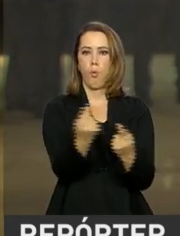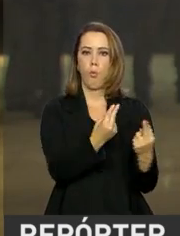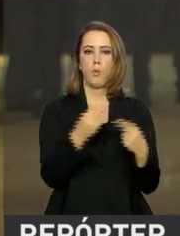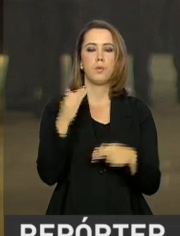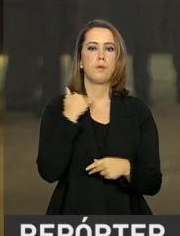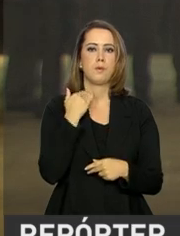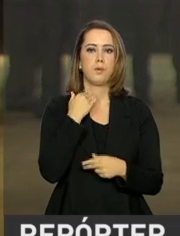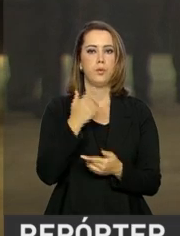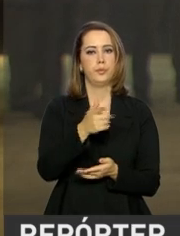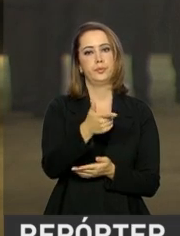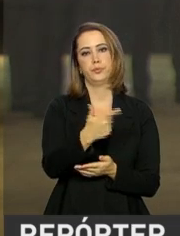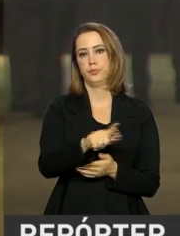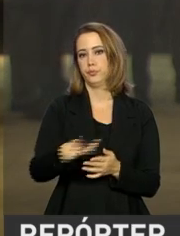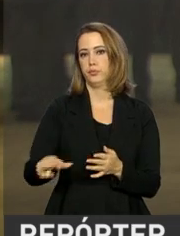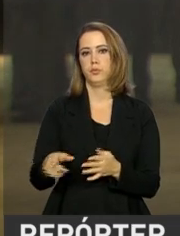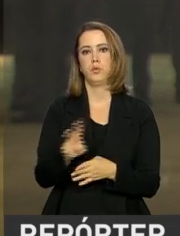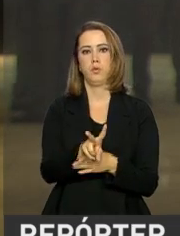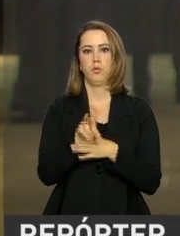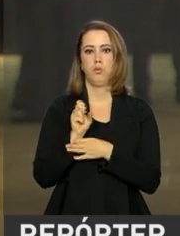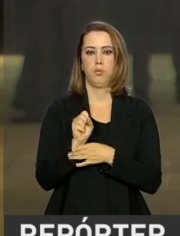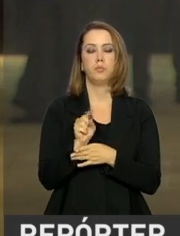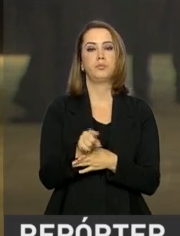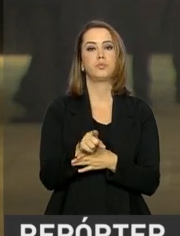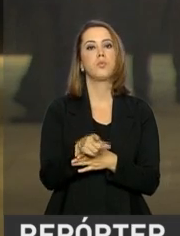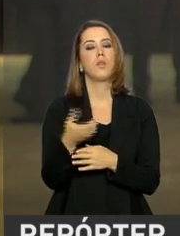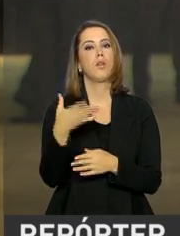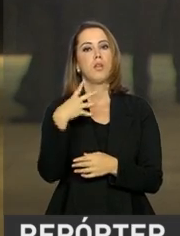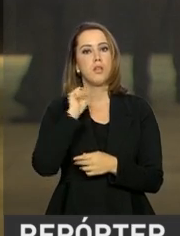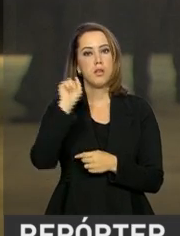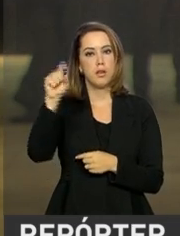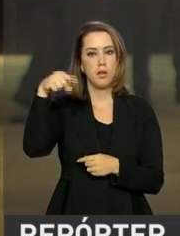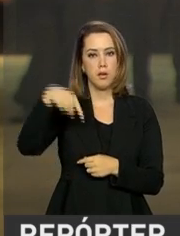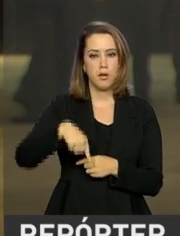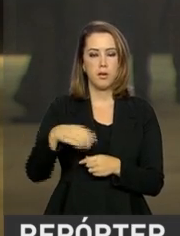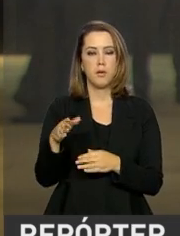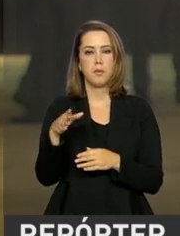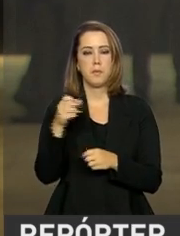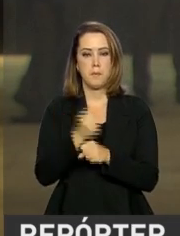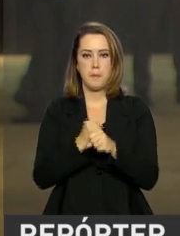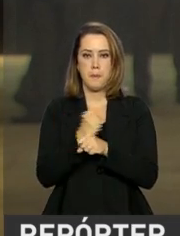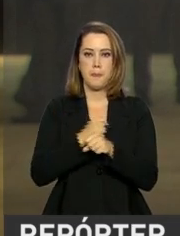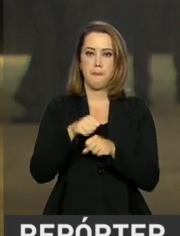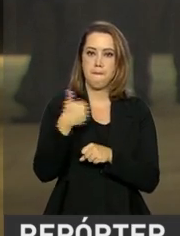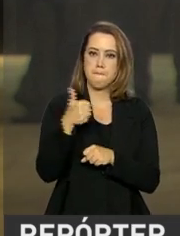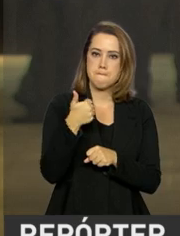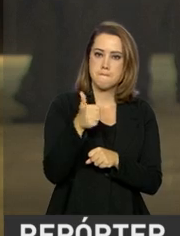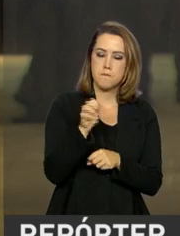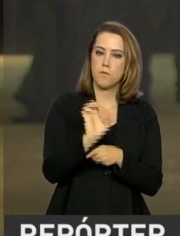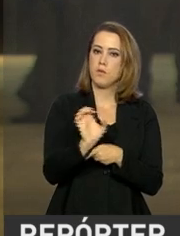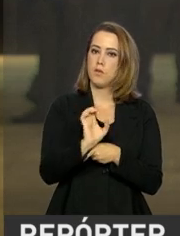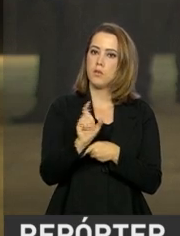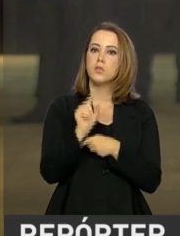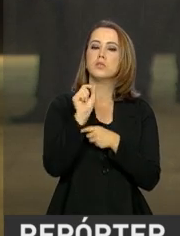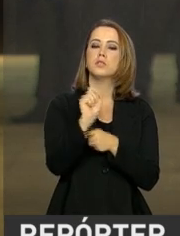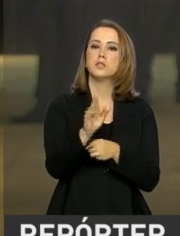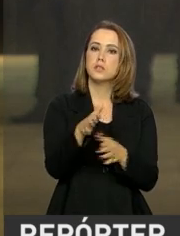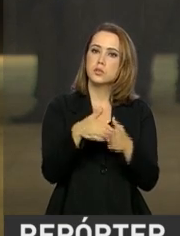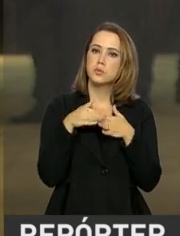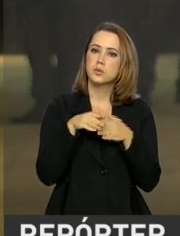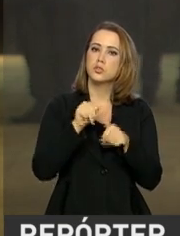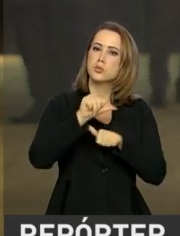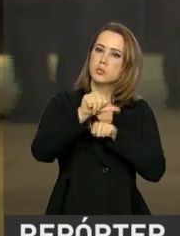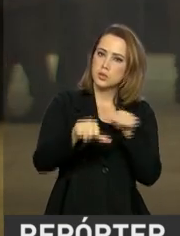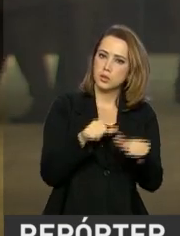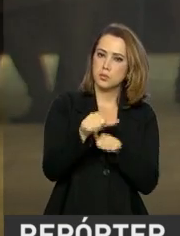bancária em abril deste o Supremo Tribunal Federal acatou o pedido de 11 estados para que este cálculo fosse